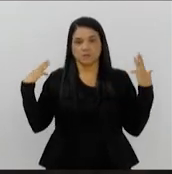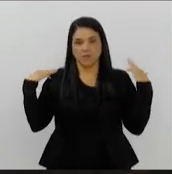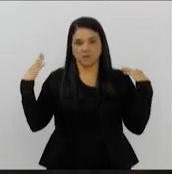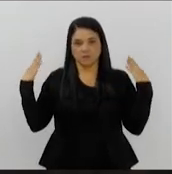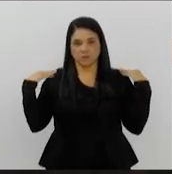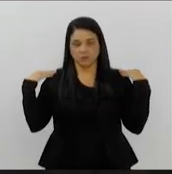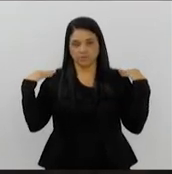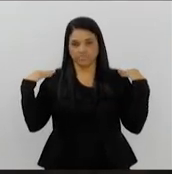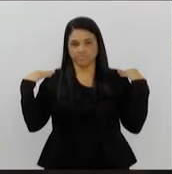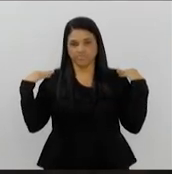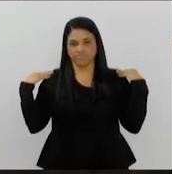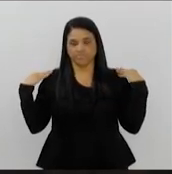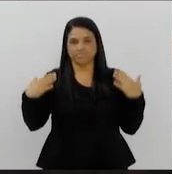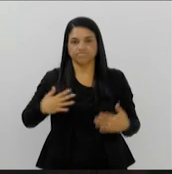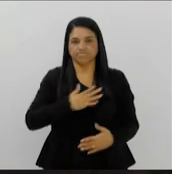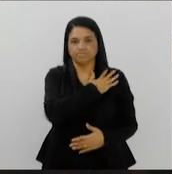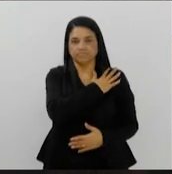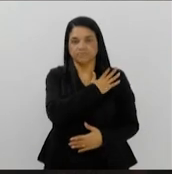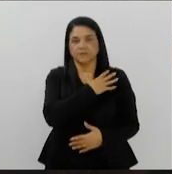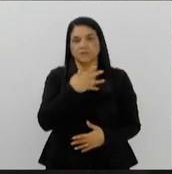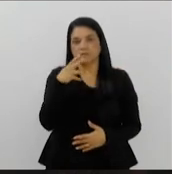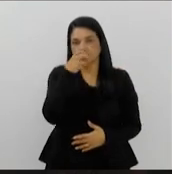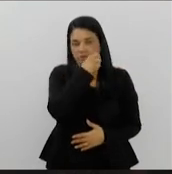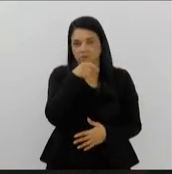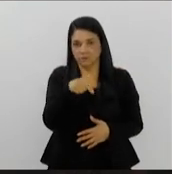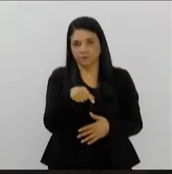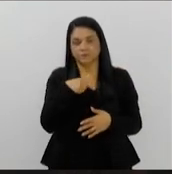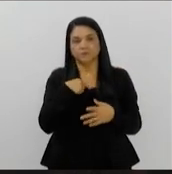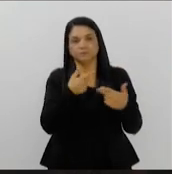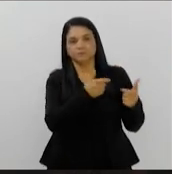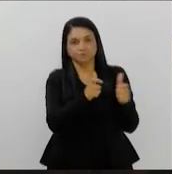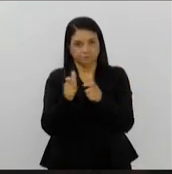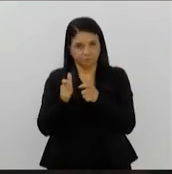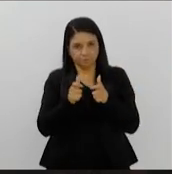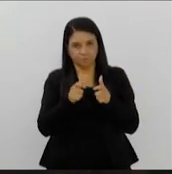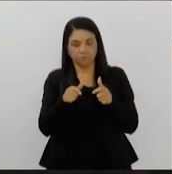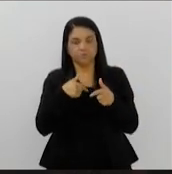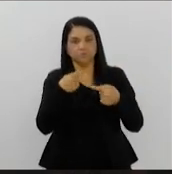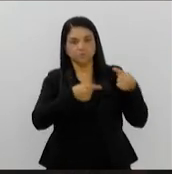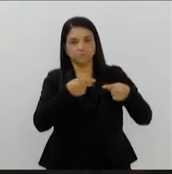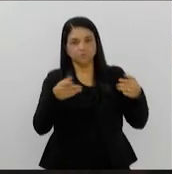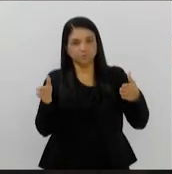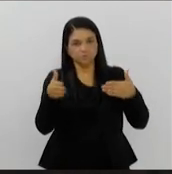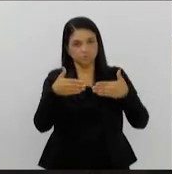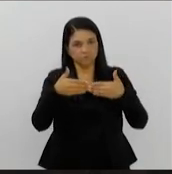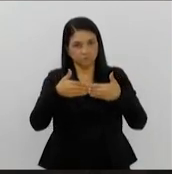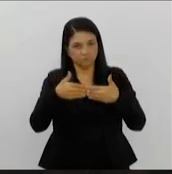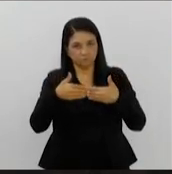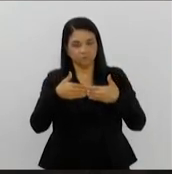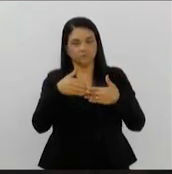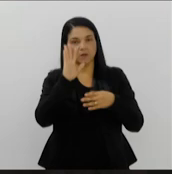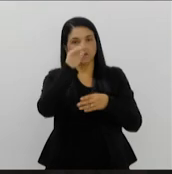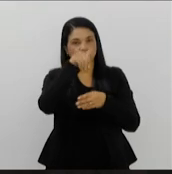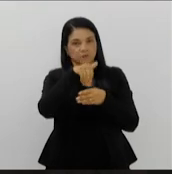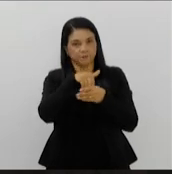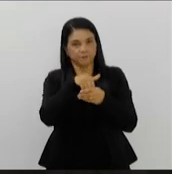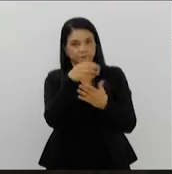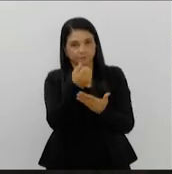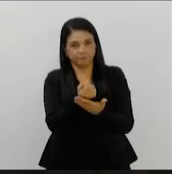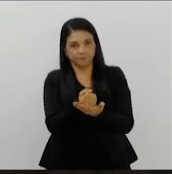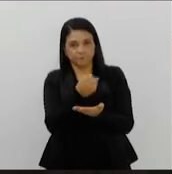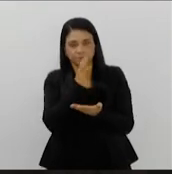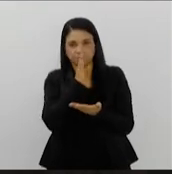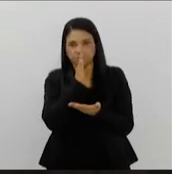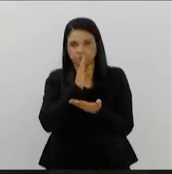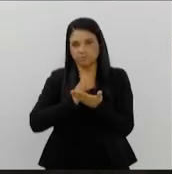dá outras providências. Em discussão, não havendo quem queira discutir, encerrada a discussão. Em votação, senhores que aprovam,